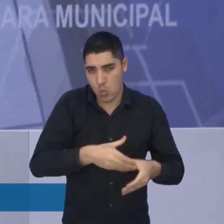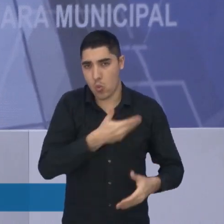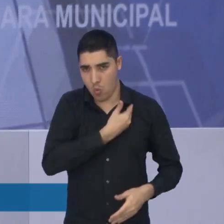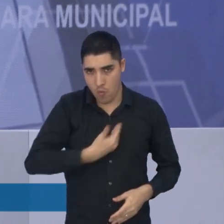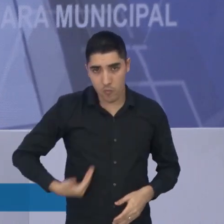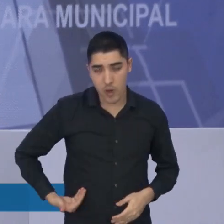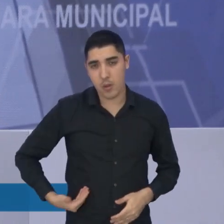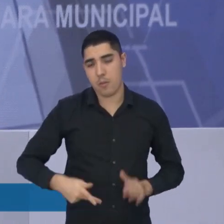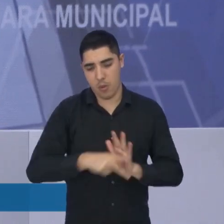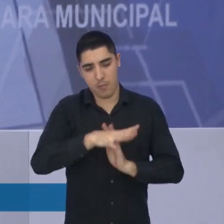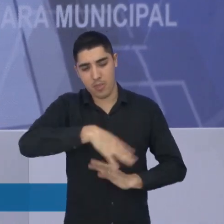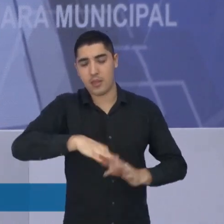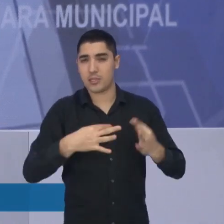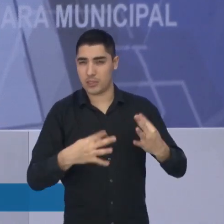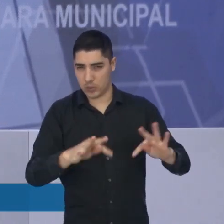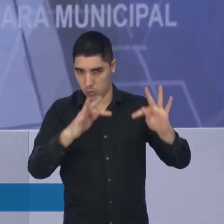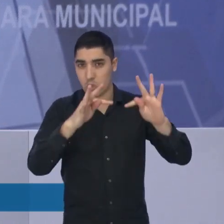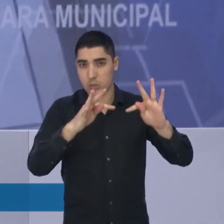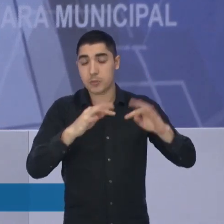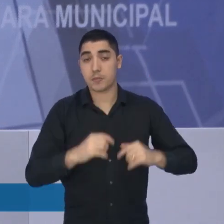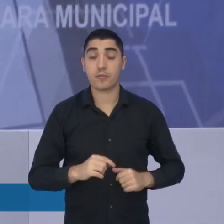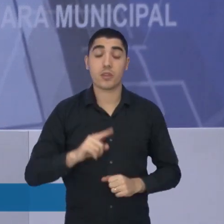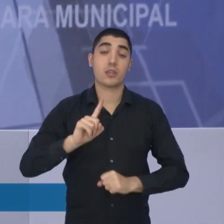o Sindicet. Em